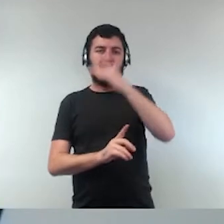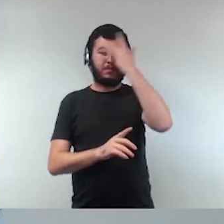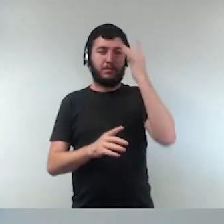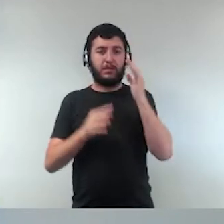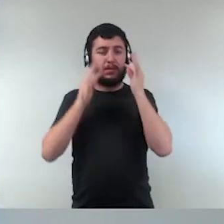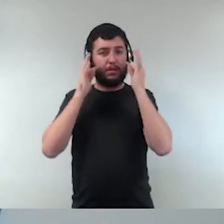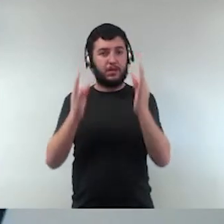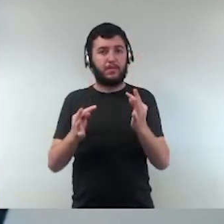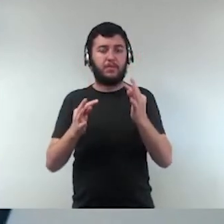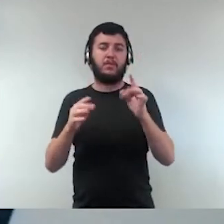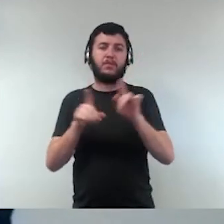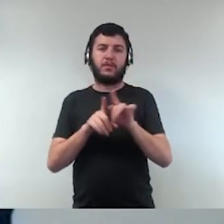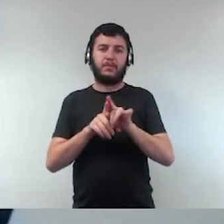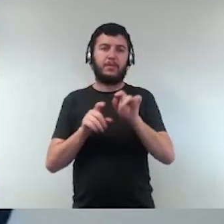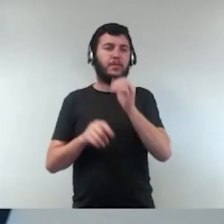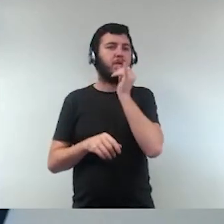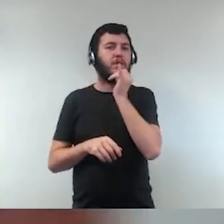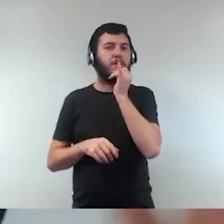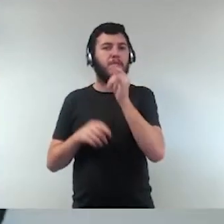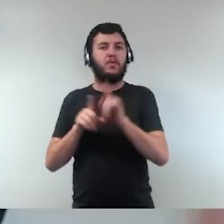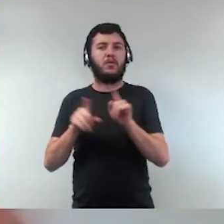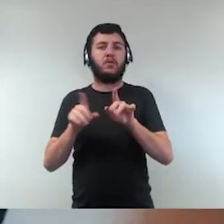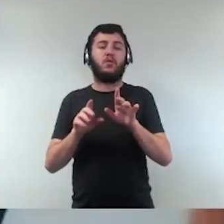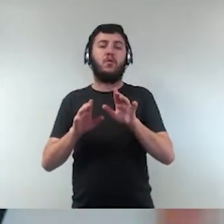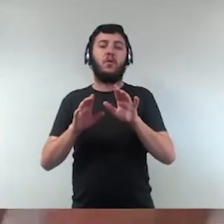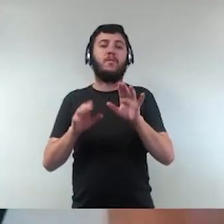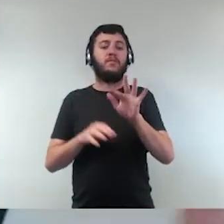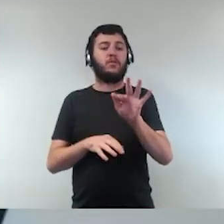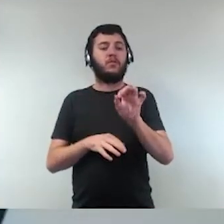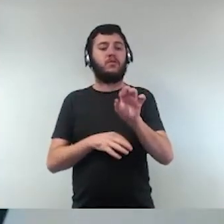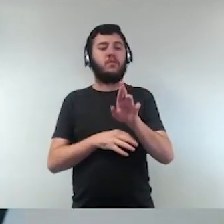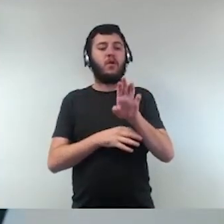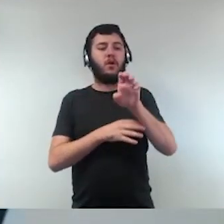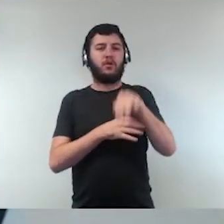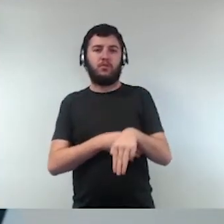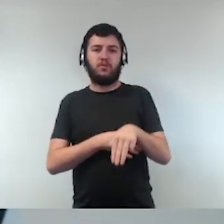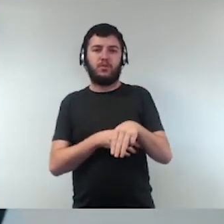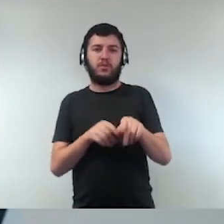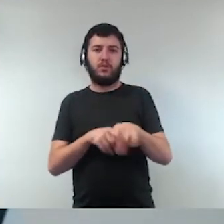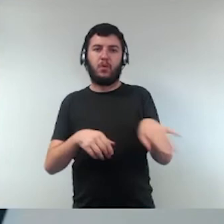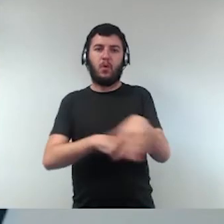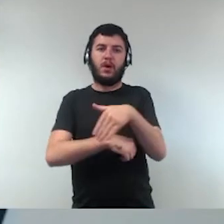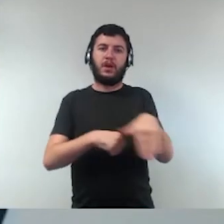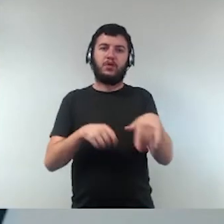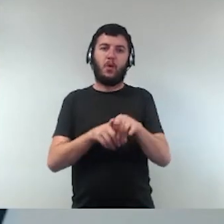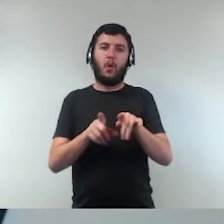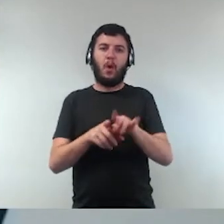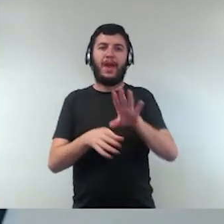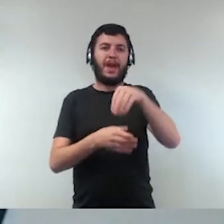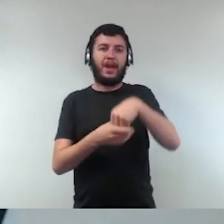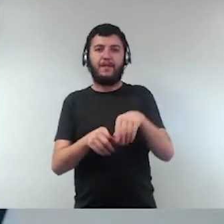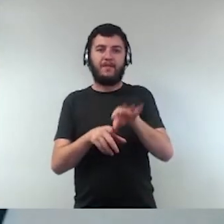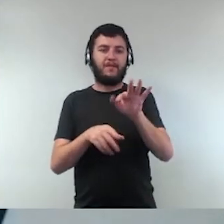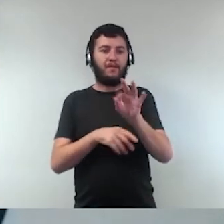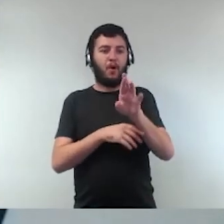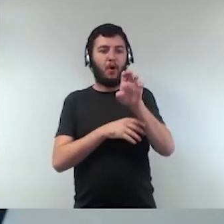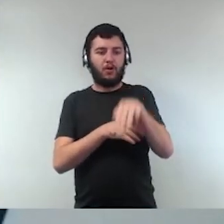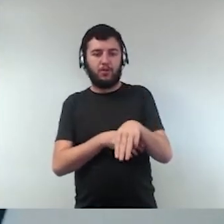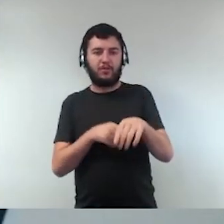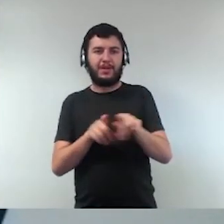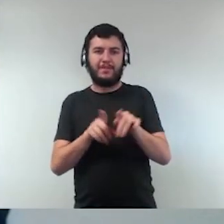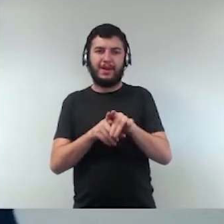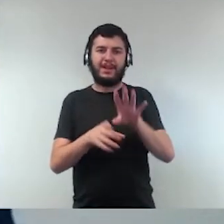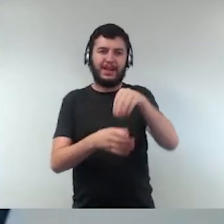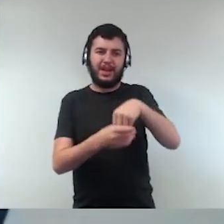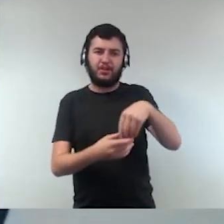audiências, no corredor do fórum. Nós sabemos o mundo real, nós conhecemos o mundo real. Então, me parece que esse não é